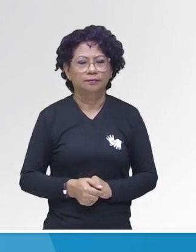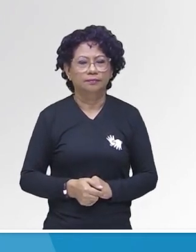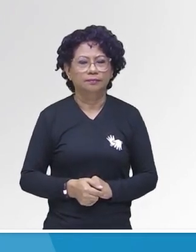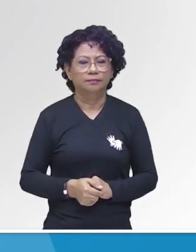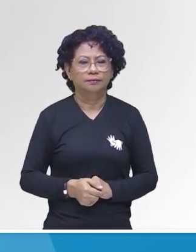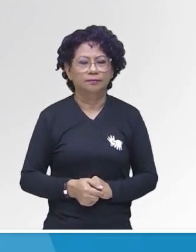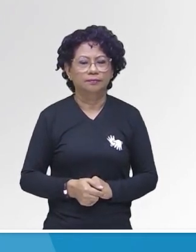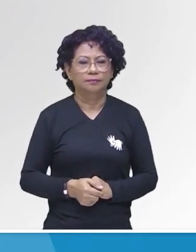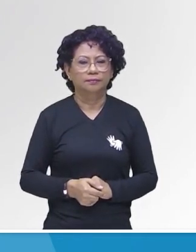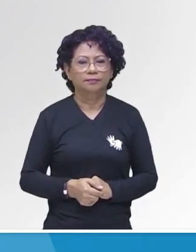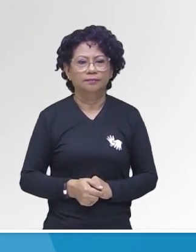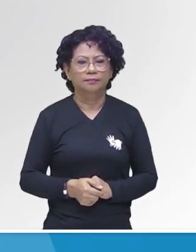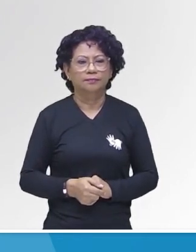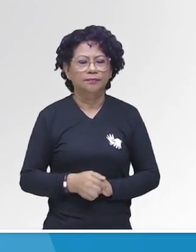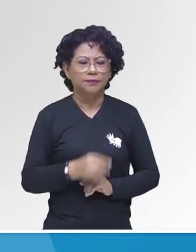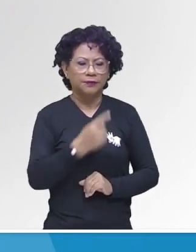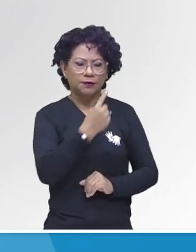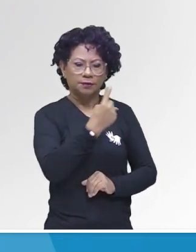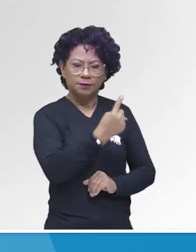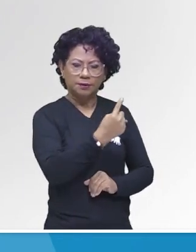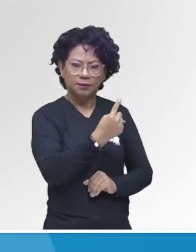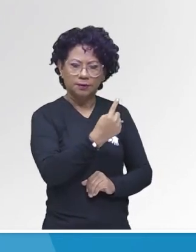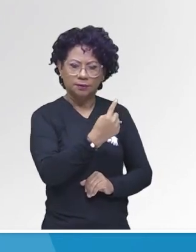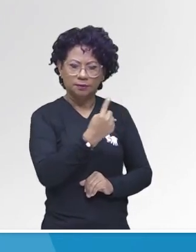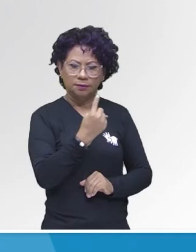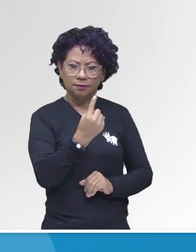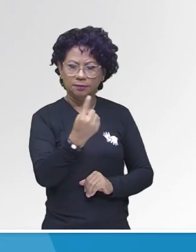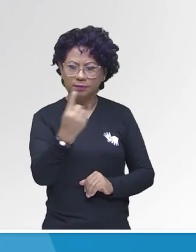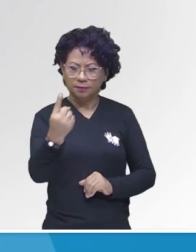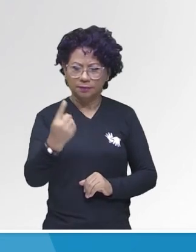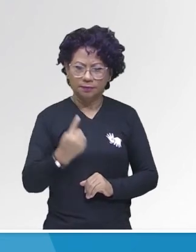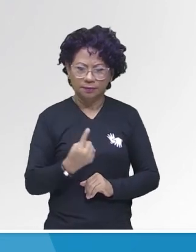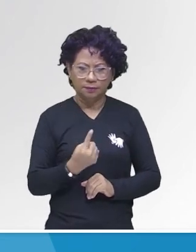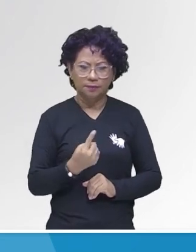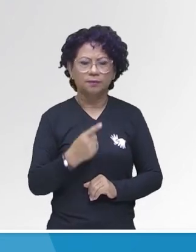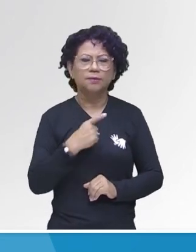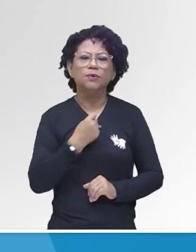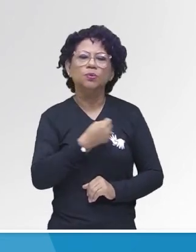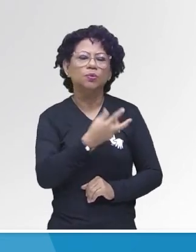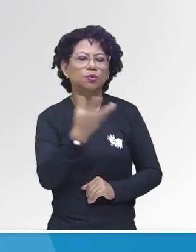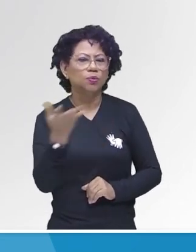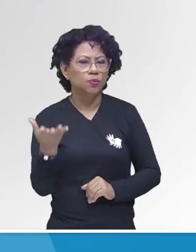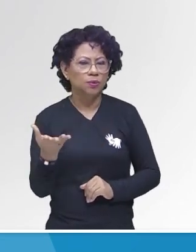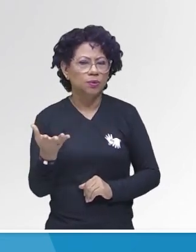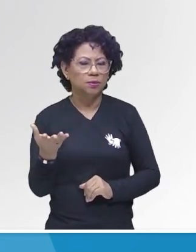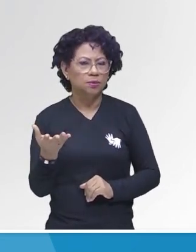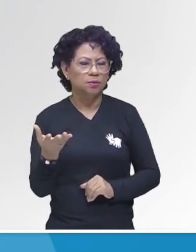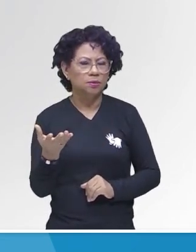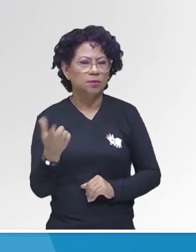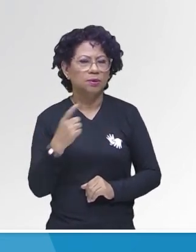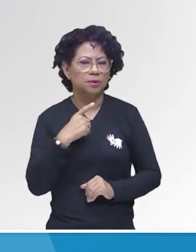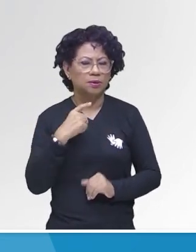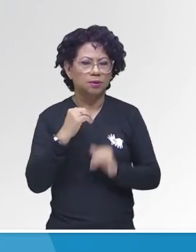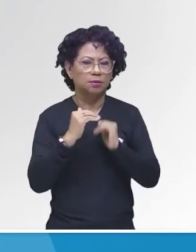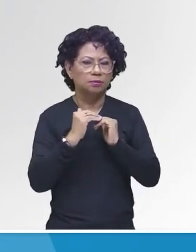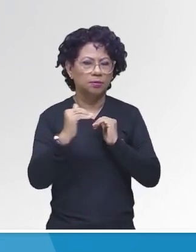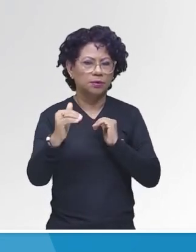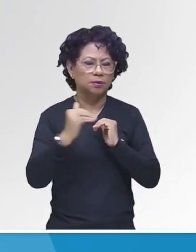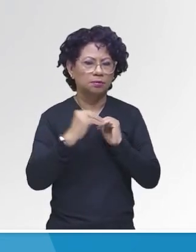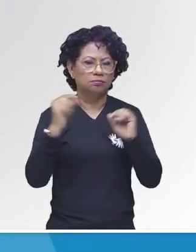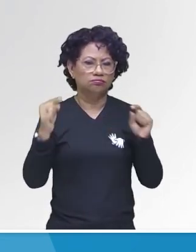Isso. Então, ó, cada vértice da pirâmide está contido em quantos planos indicados no item